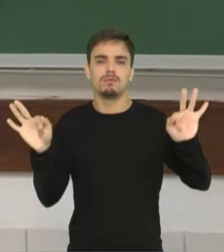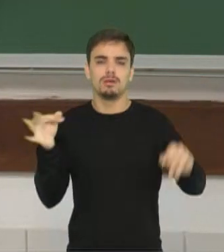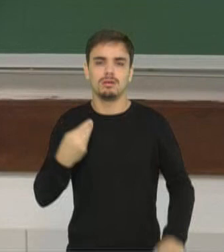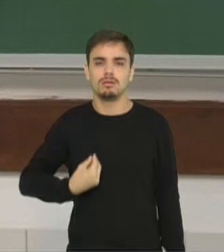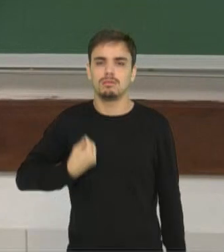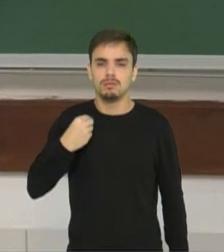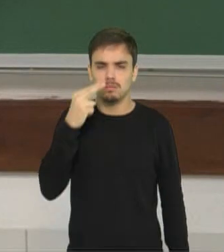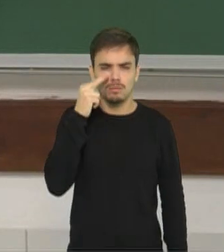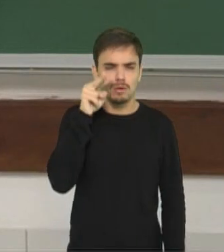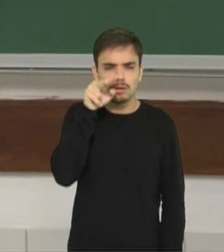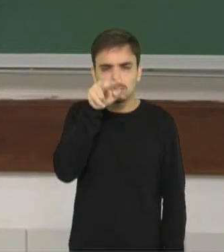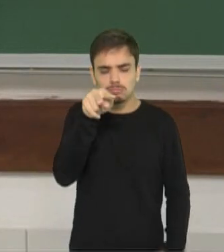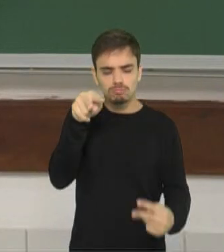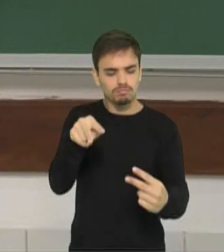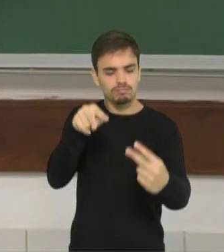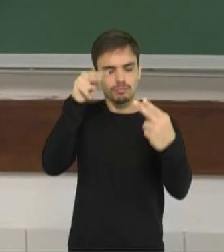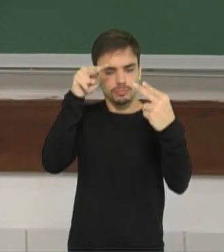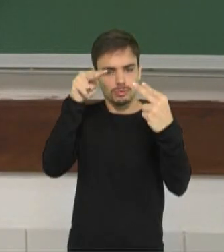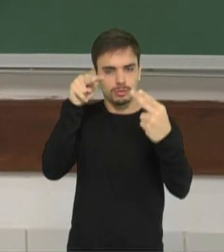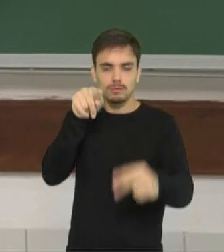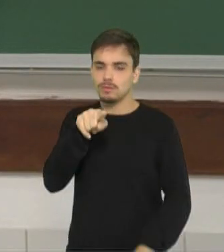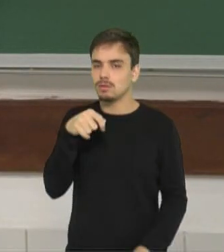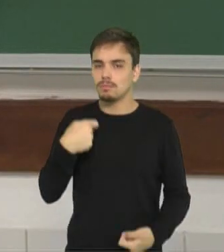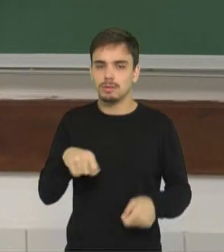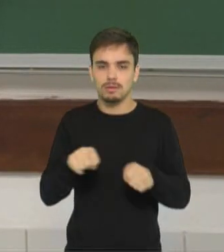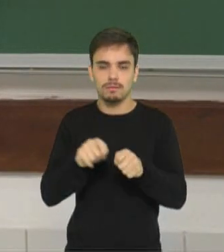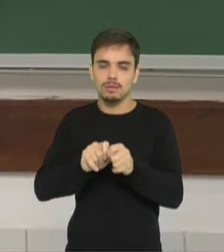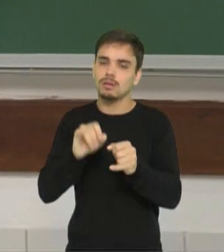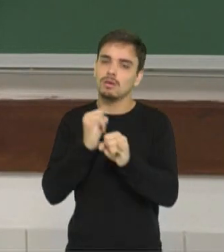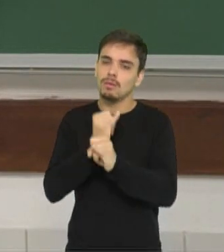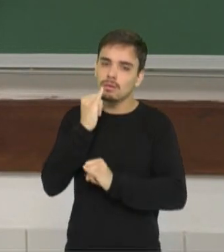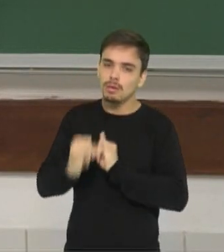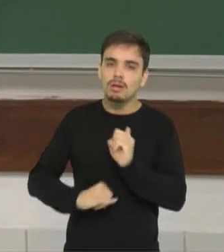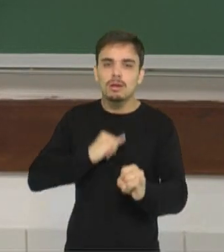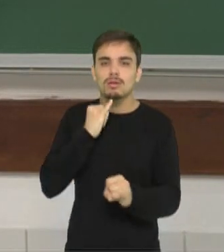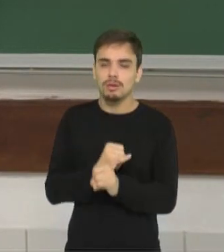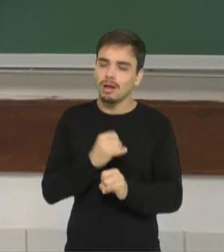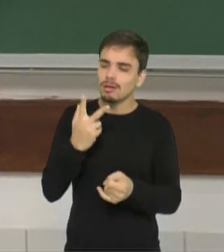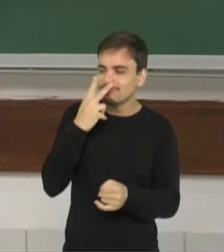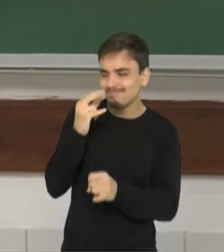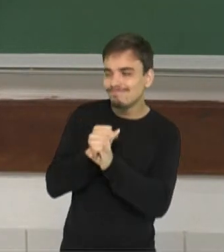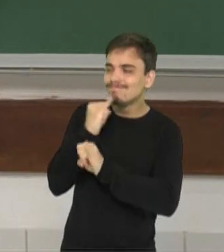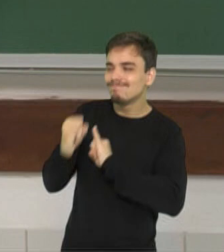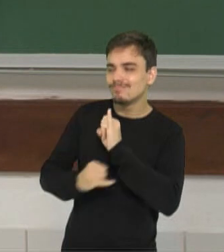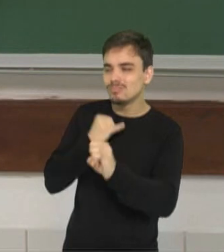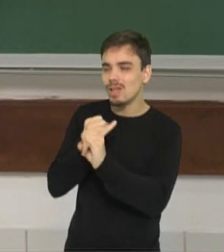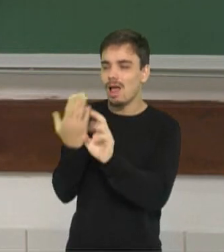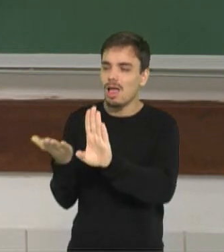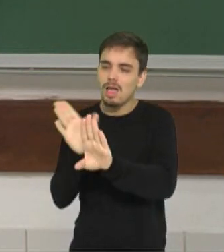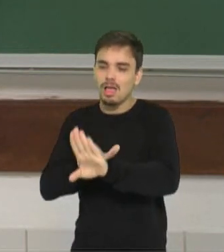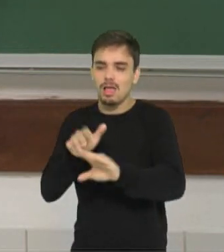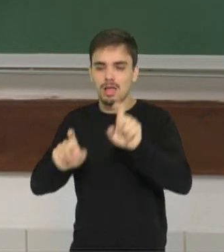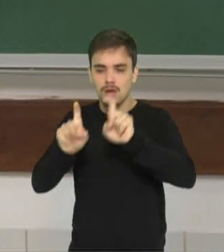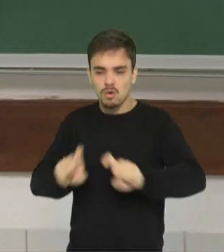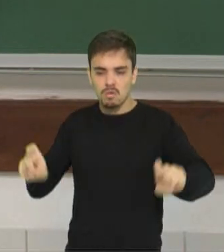vivo, olhando para ela, então você também não deve fazer online, porque às vezes online é mais fácil, né? Eu estou atrás do meu computador, estou atrás do meu celular, a pessoa não